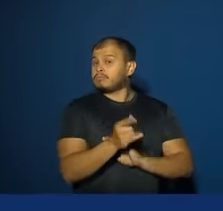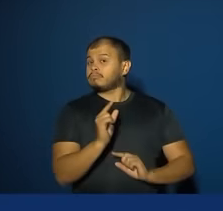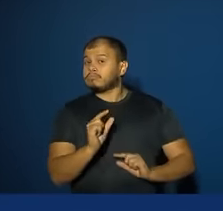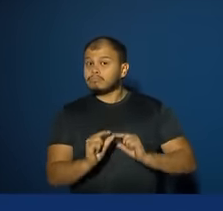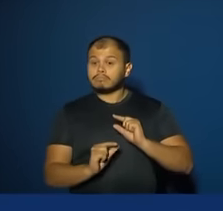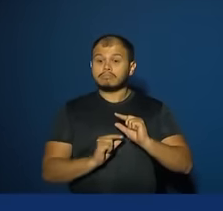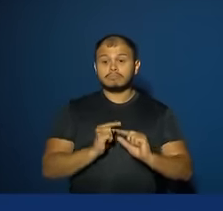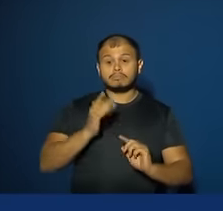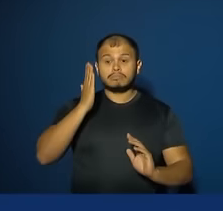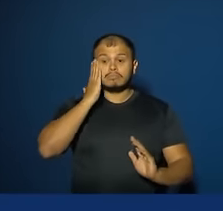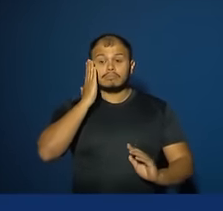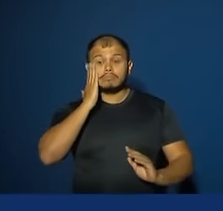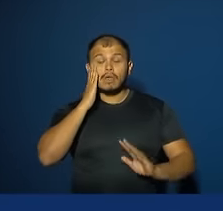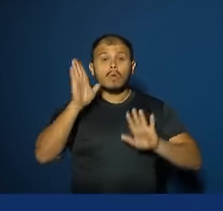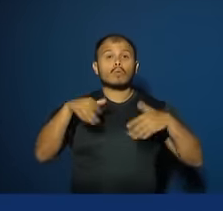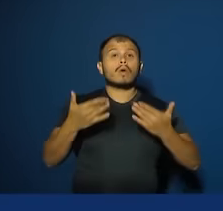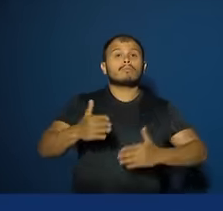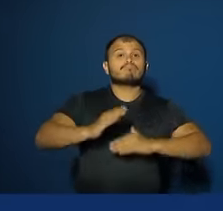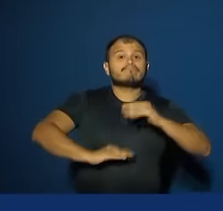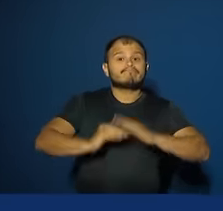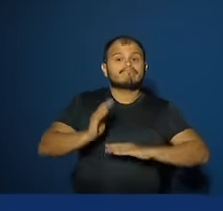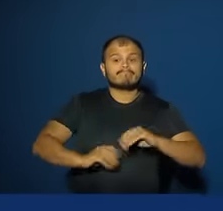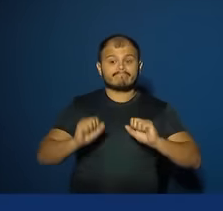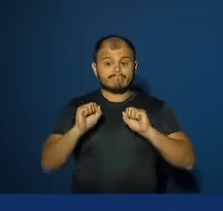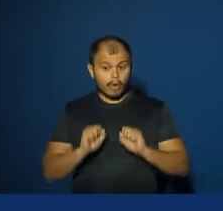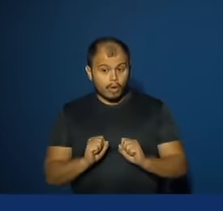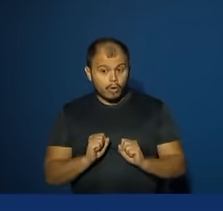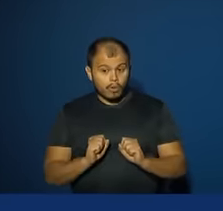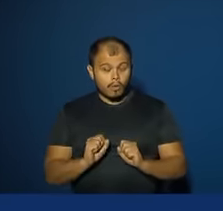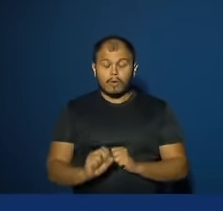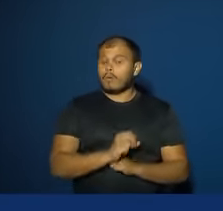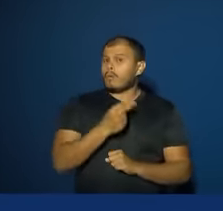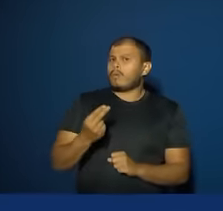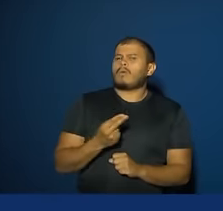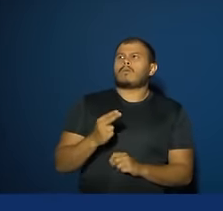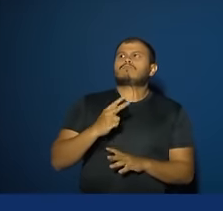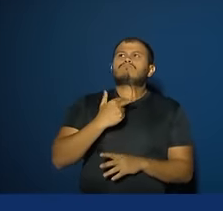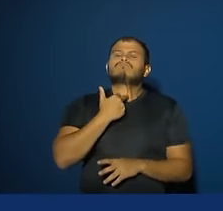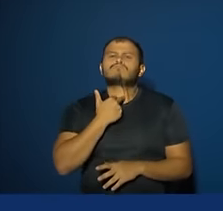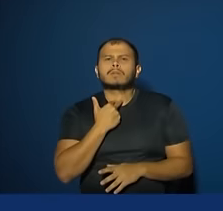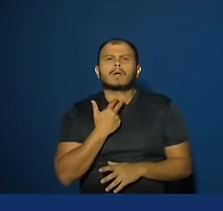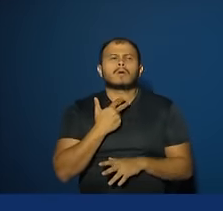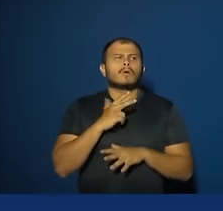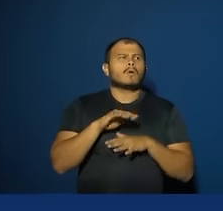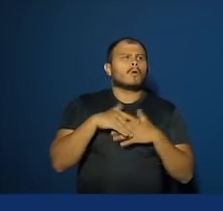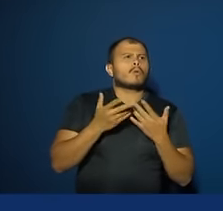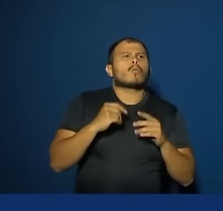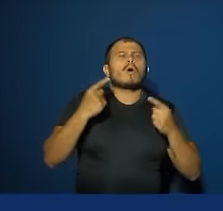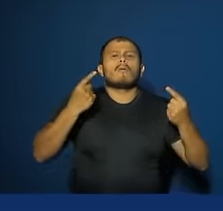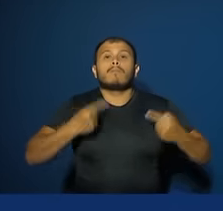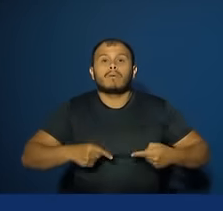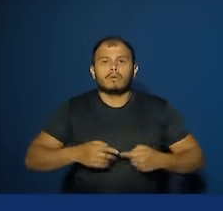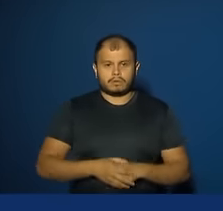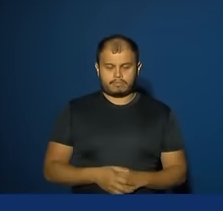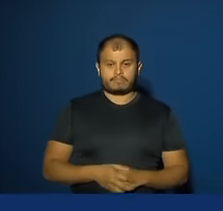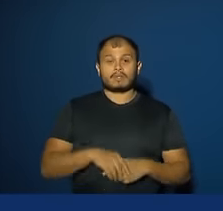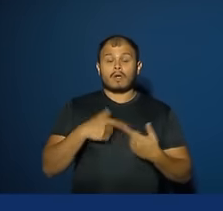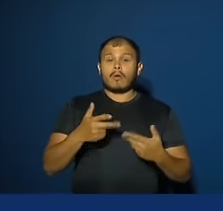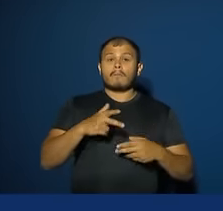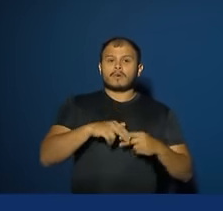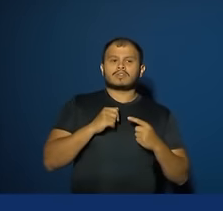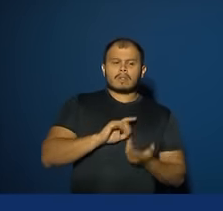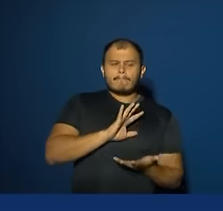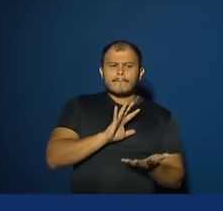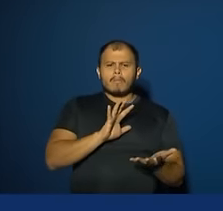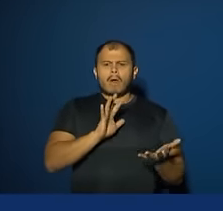são os limites Quais são as práticas o que que tá ali Quais são os desafios Então aquela cacofonia Econômica